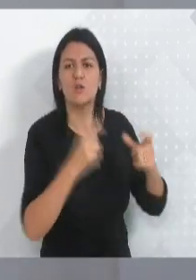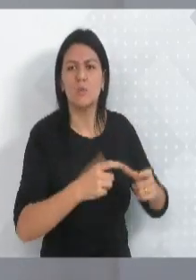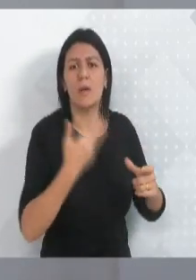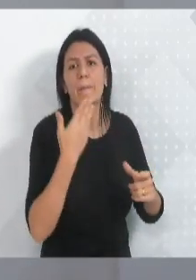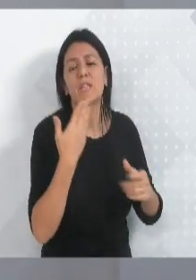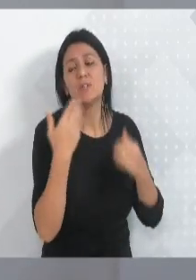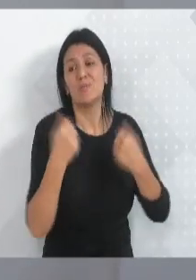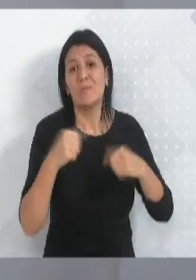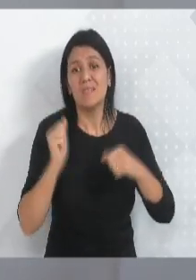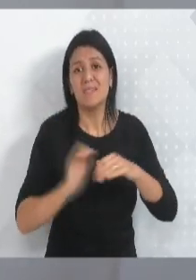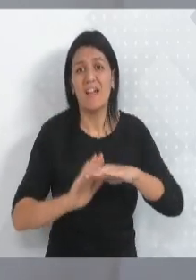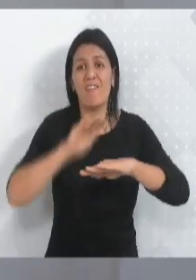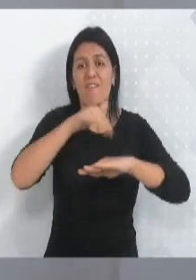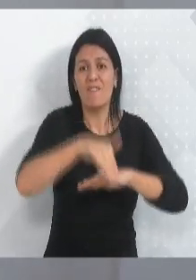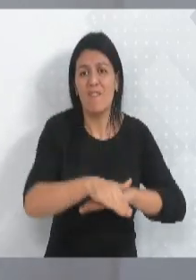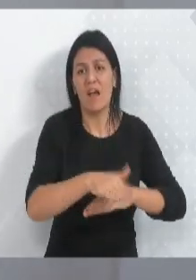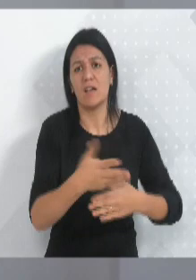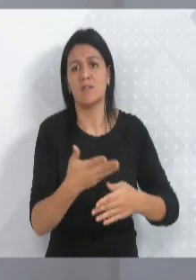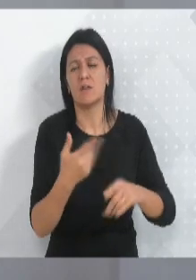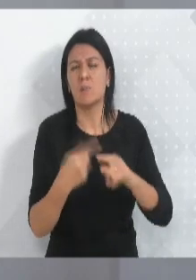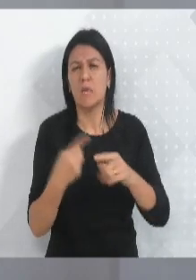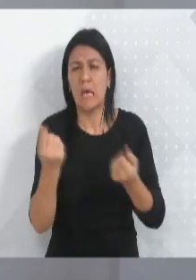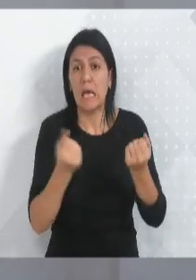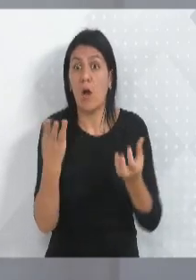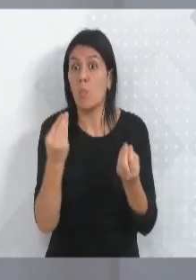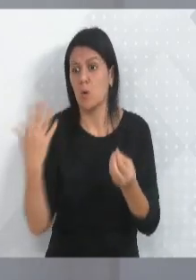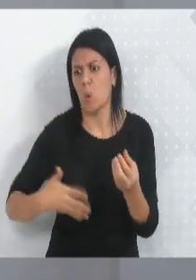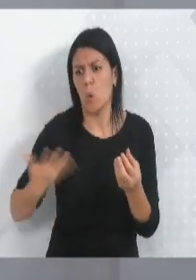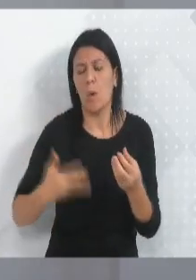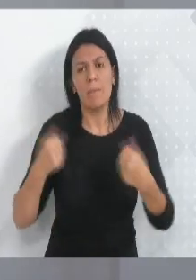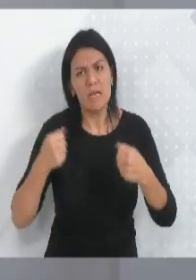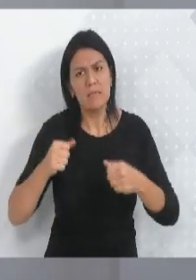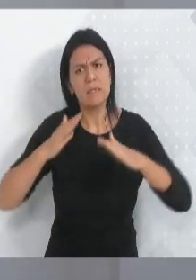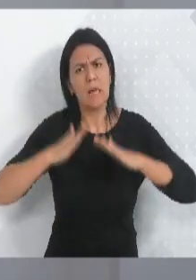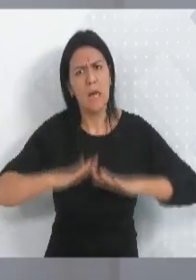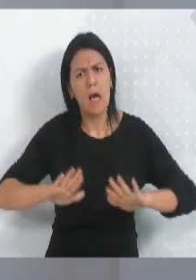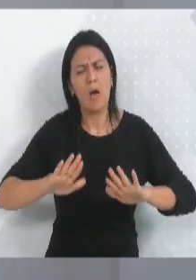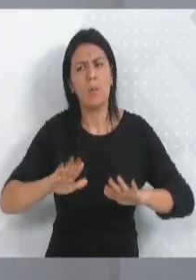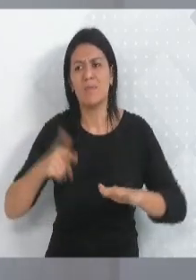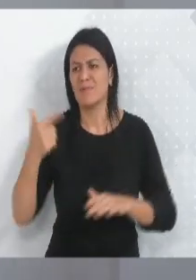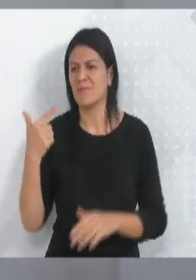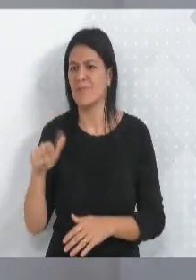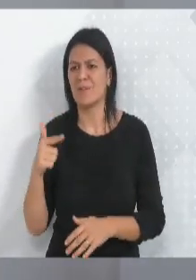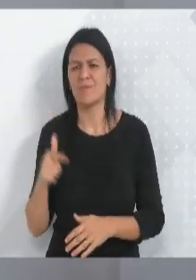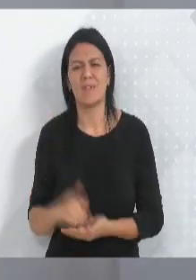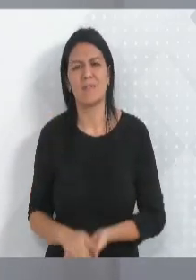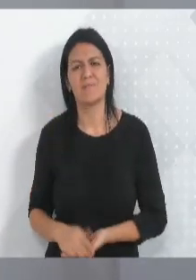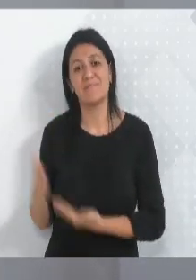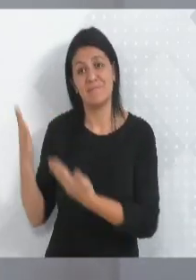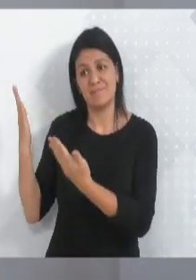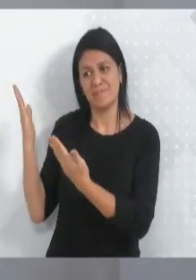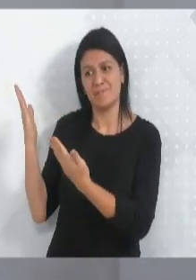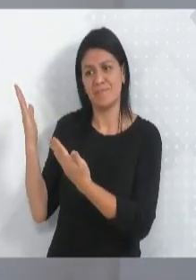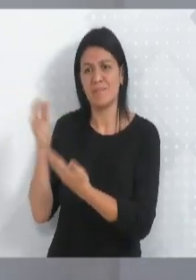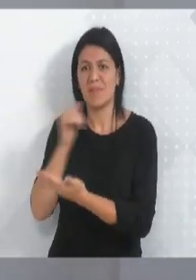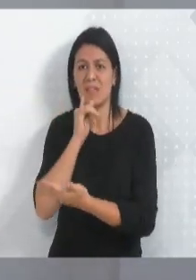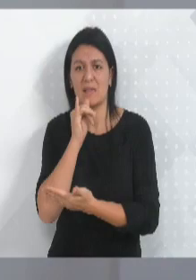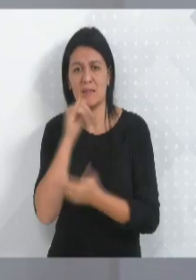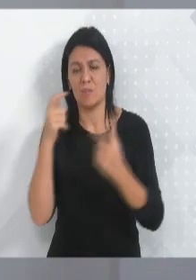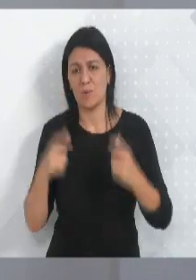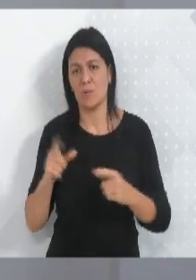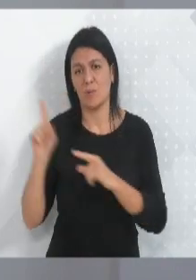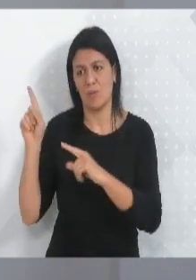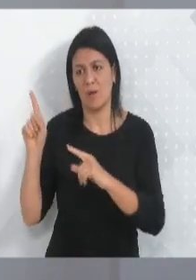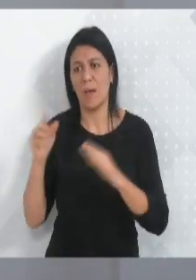uma faixa elevada, ou precisa de uma lombada eletrônica, e não tem. Aí, Ari, solta por favor, gentileza, aqui vou dar um exemplo só de um lugar onde